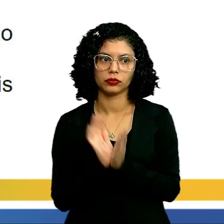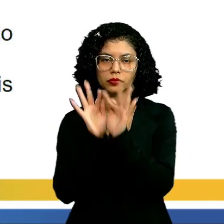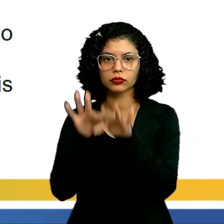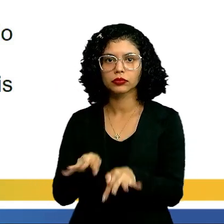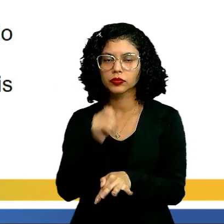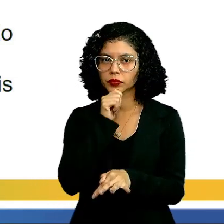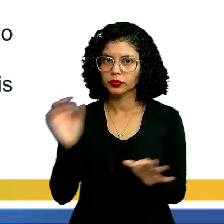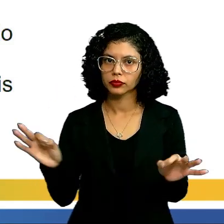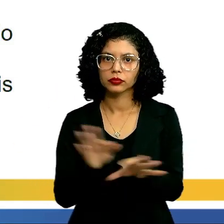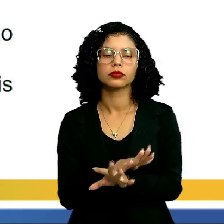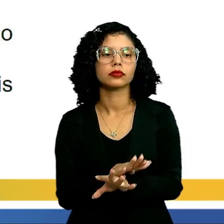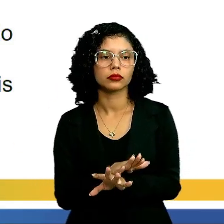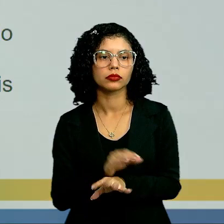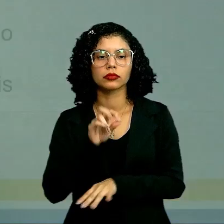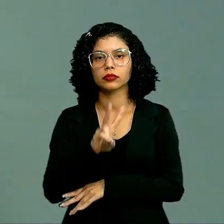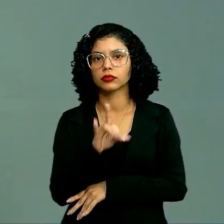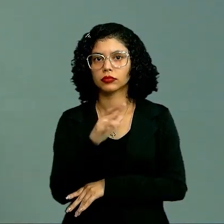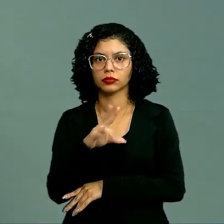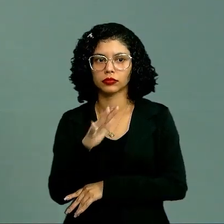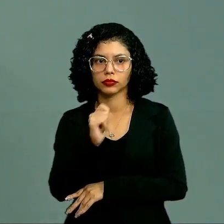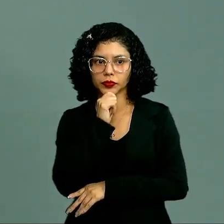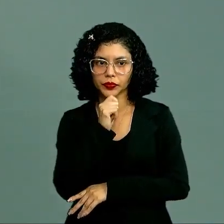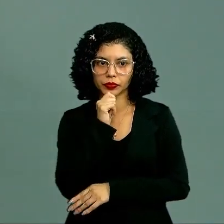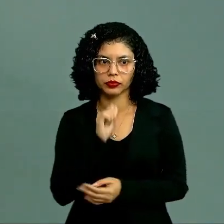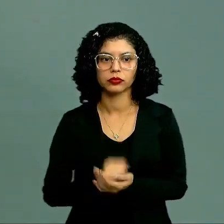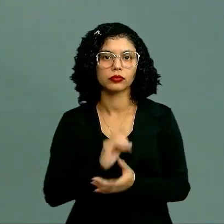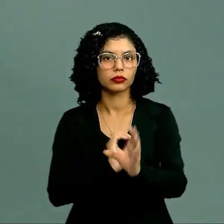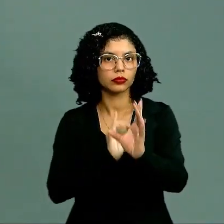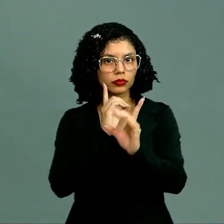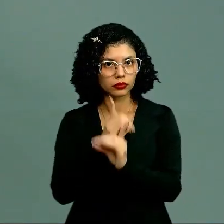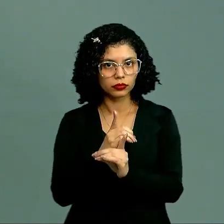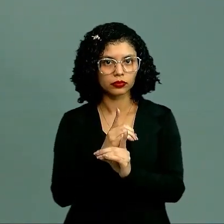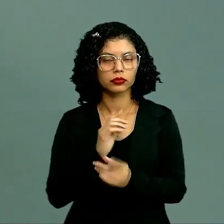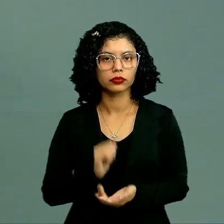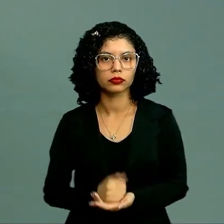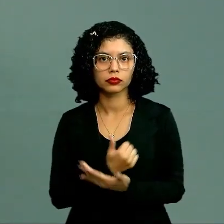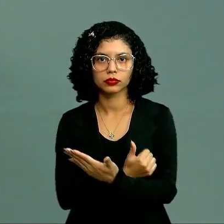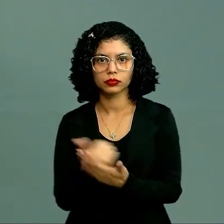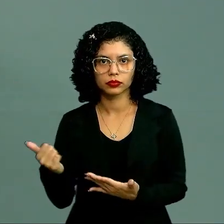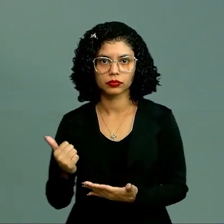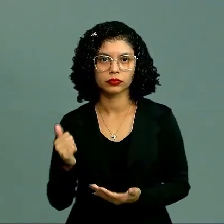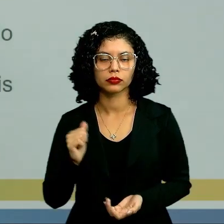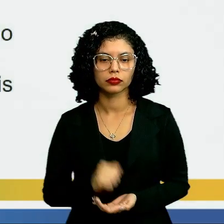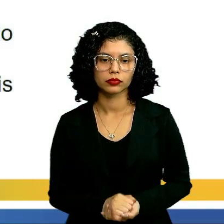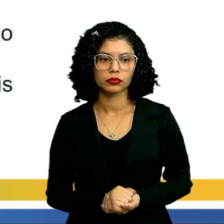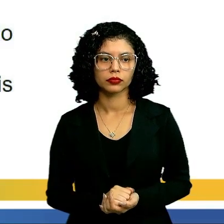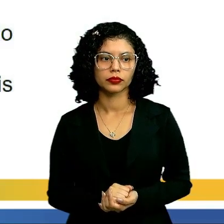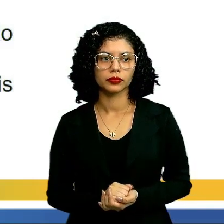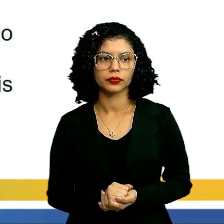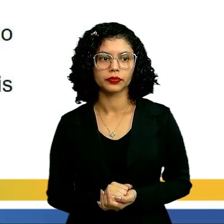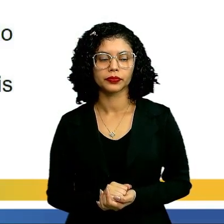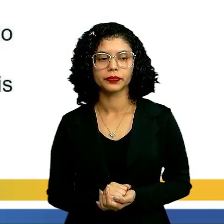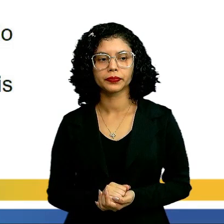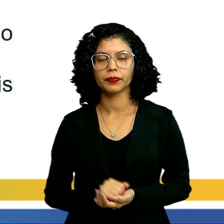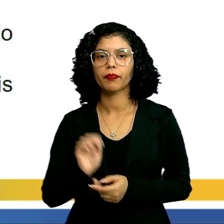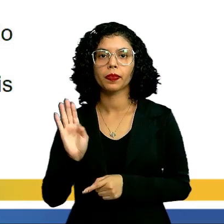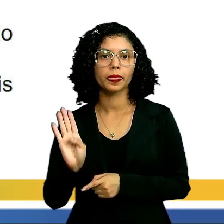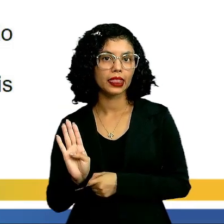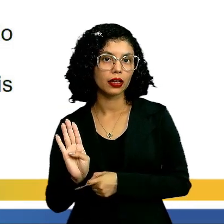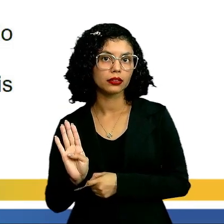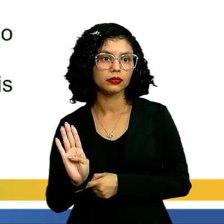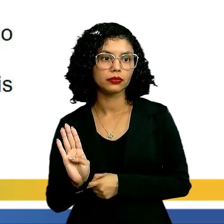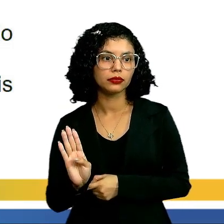de acabar com a vocalização dos ratos. Ele descobriu com essa ação, então não houve uma finalidade. Letra